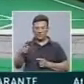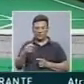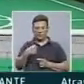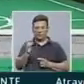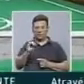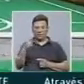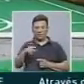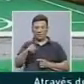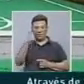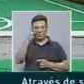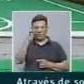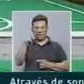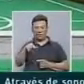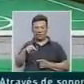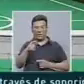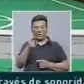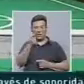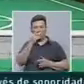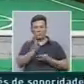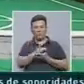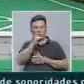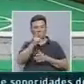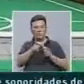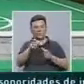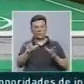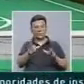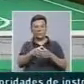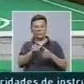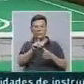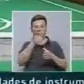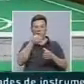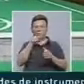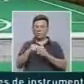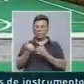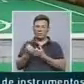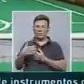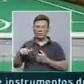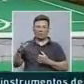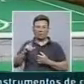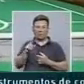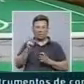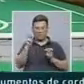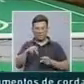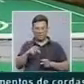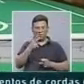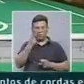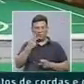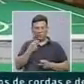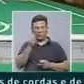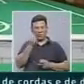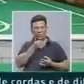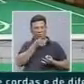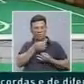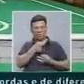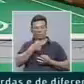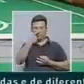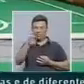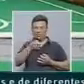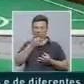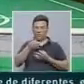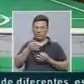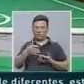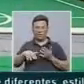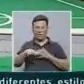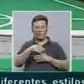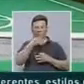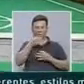não ter aquela ideia de que isto é um conjunto de pessoas fechadas que não falam com a sociedade, virem aqui, verem como é, conversarem connosco, nós conversamos com as pessoas no ambiente